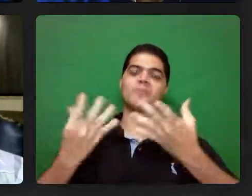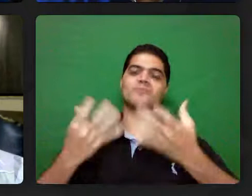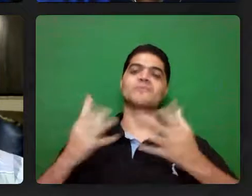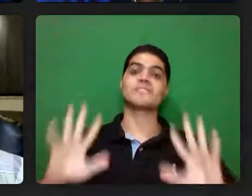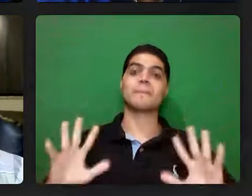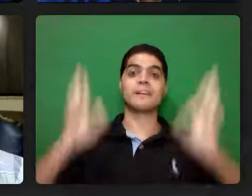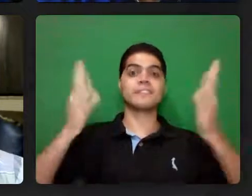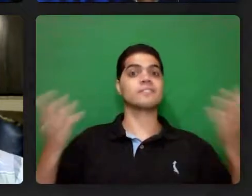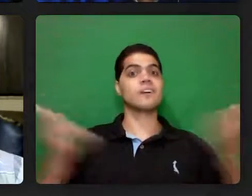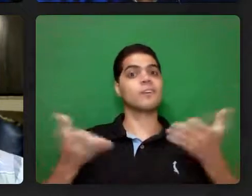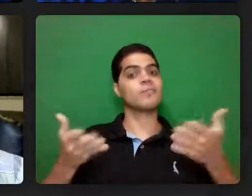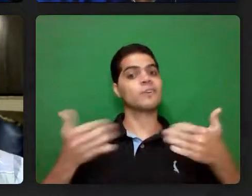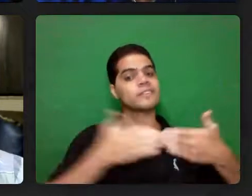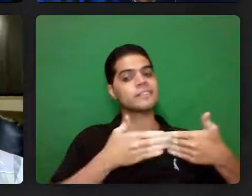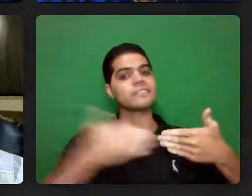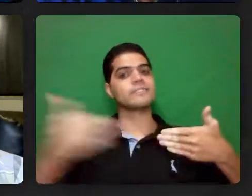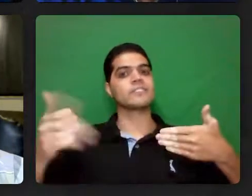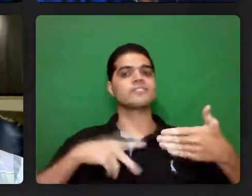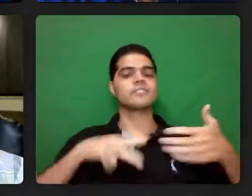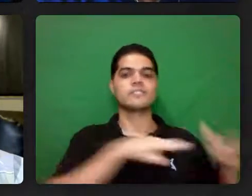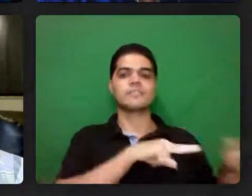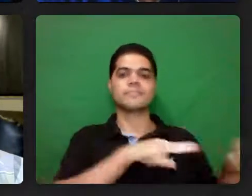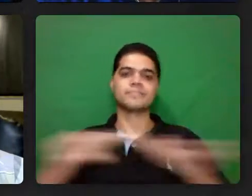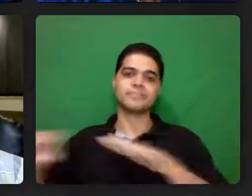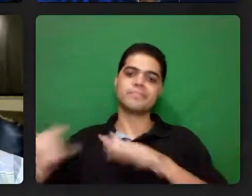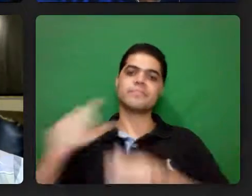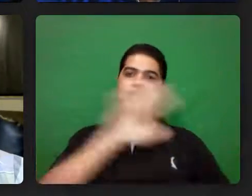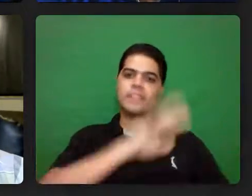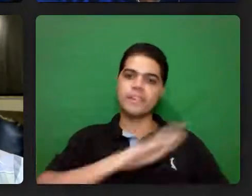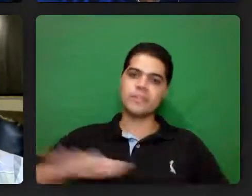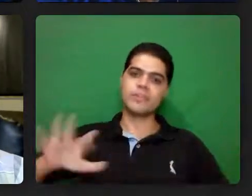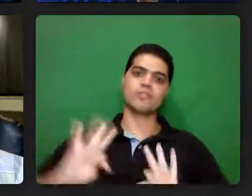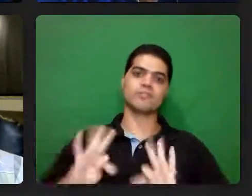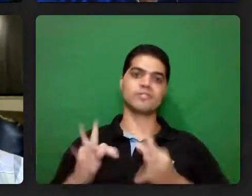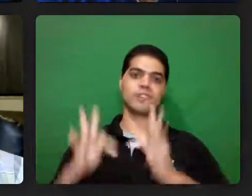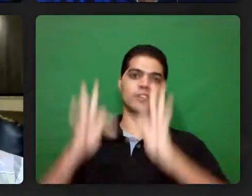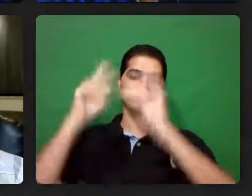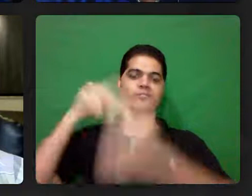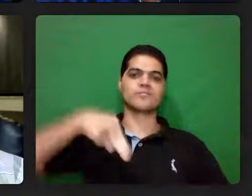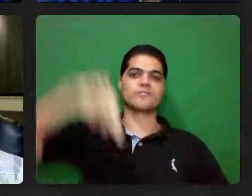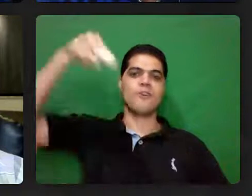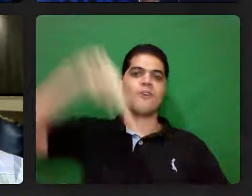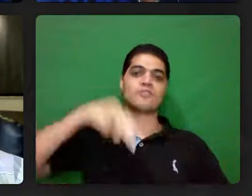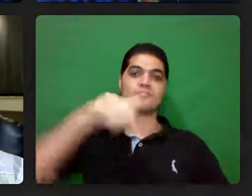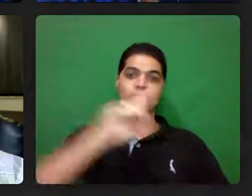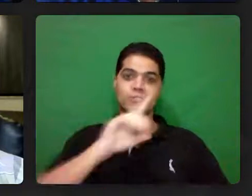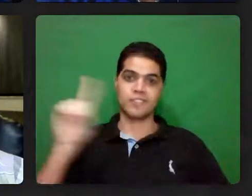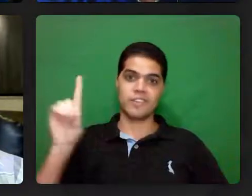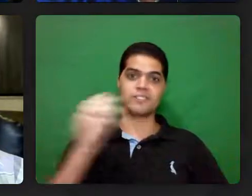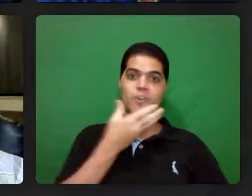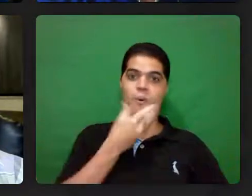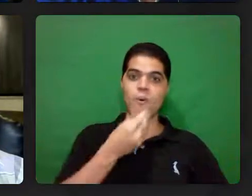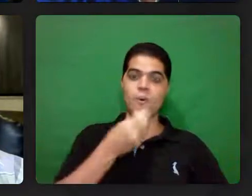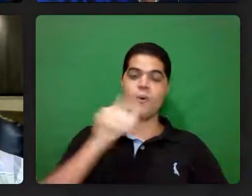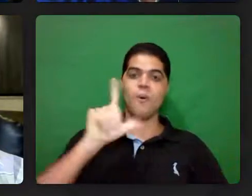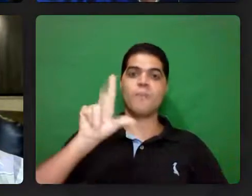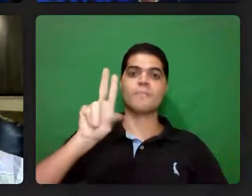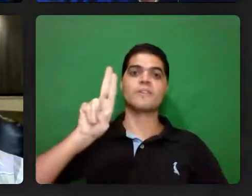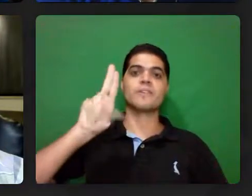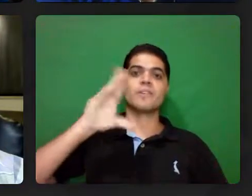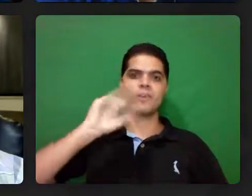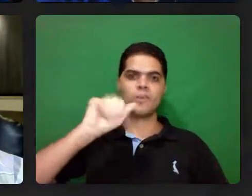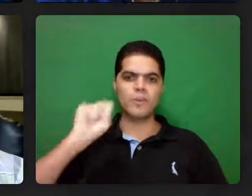Semana Territorial de Ciência e Tecnologia das regiões Norte e Nordeste. Então, o professor Lucas Landim, do IF Baiano Guanambi, tem o